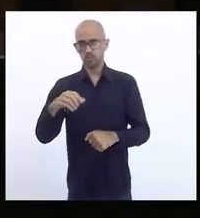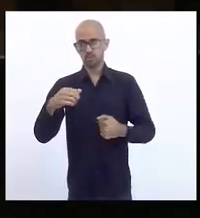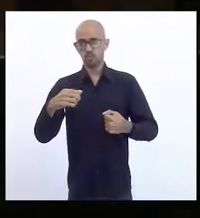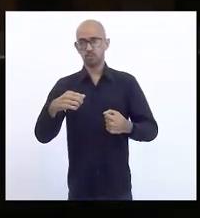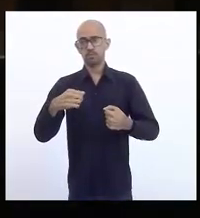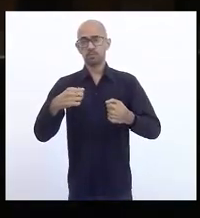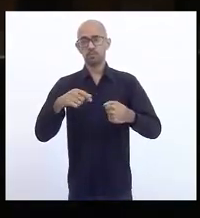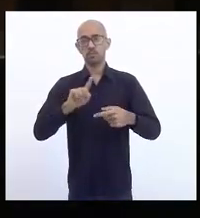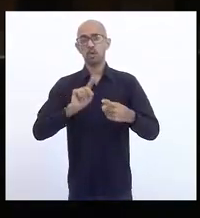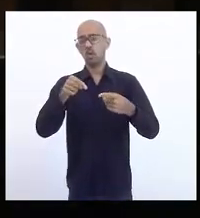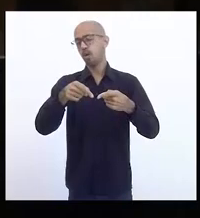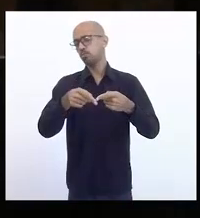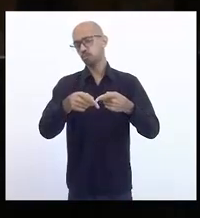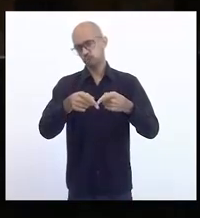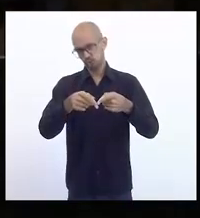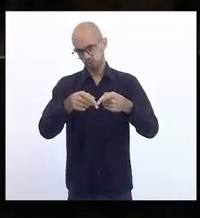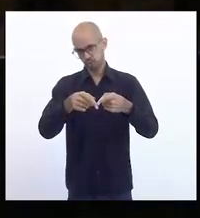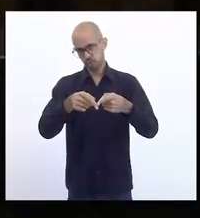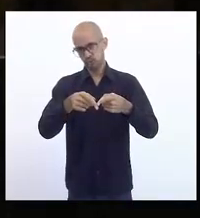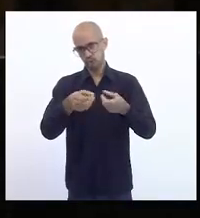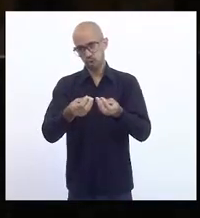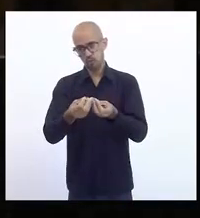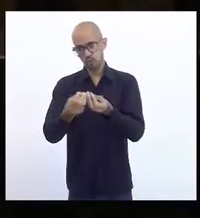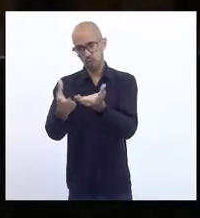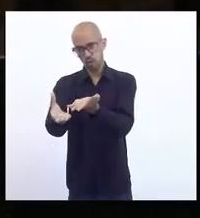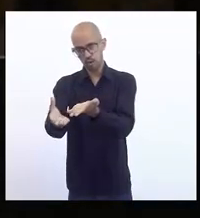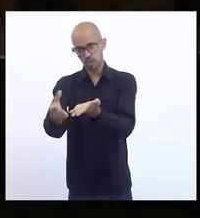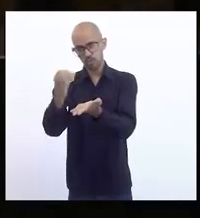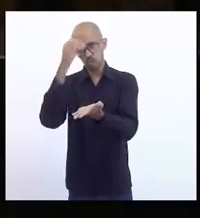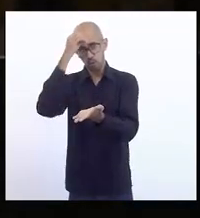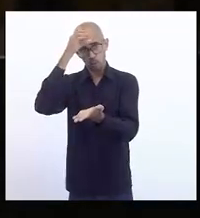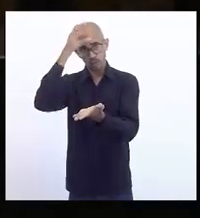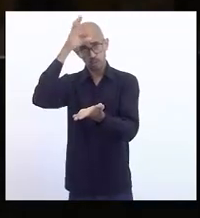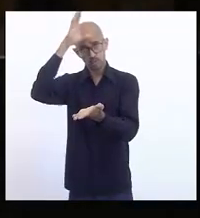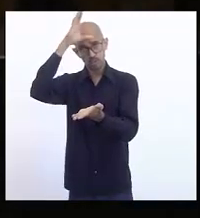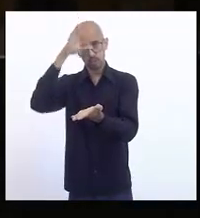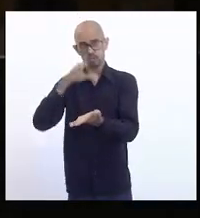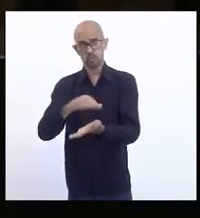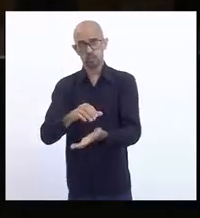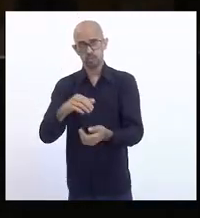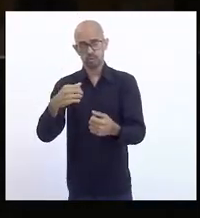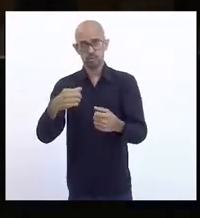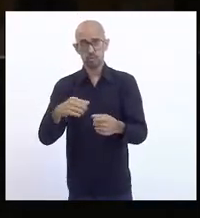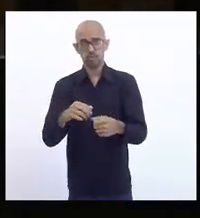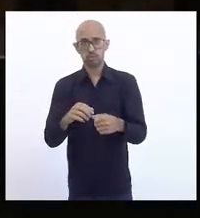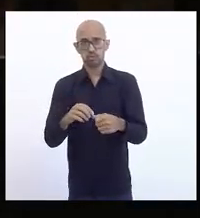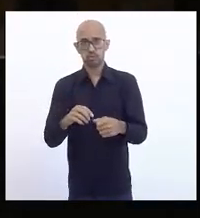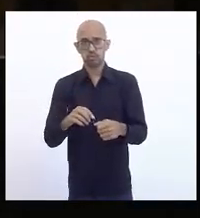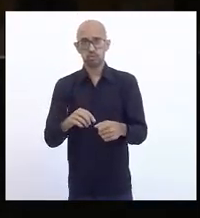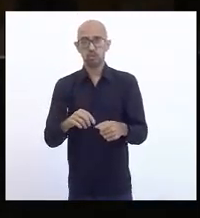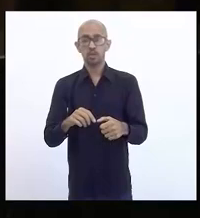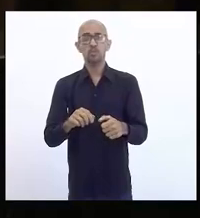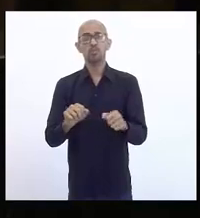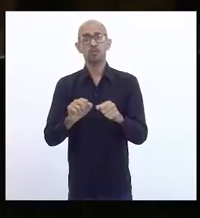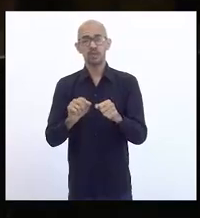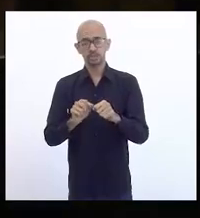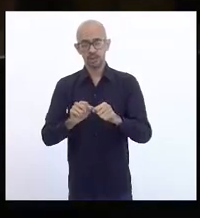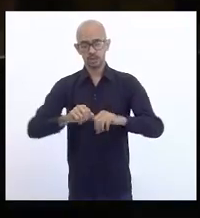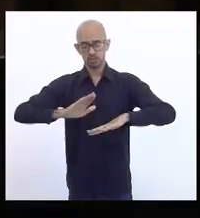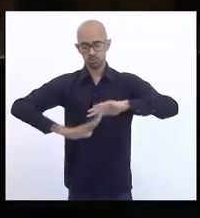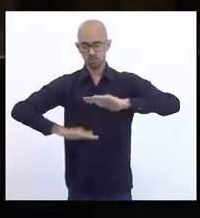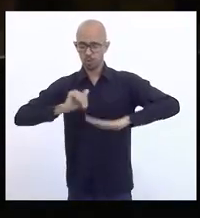tem como objetivo fornecer o conhecimento necessário, tornando